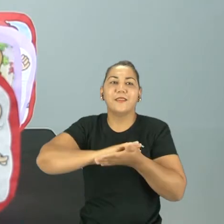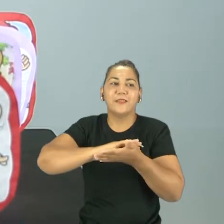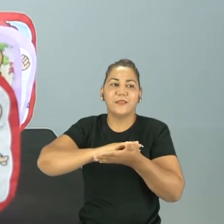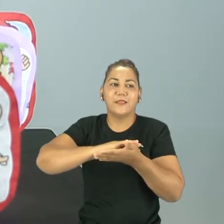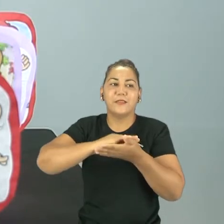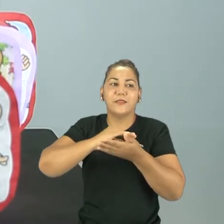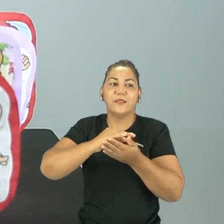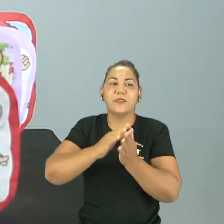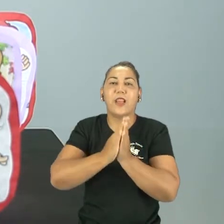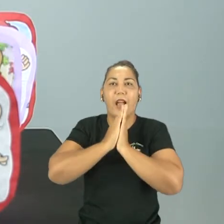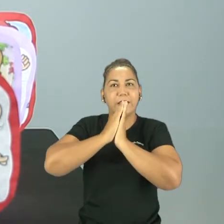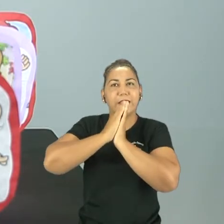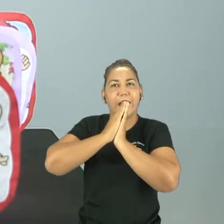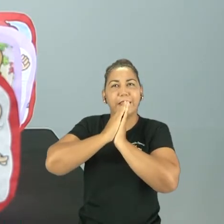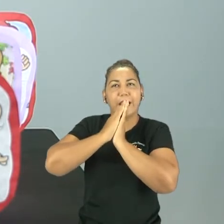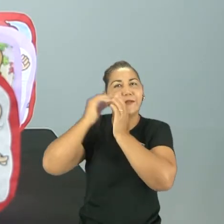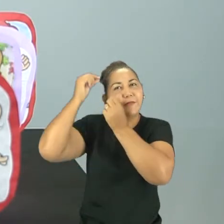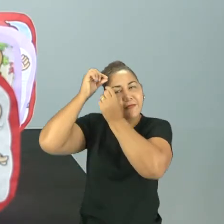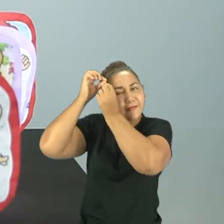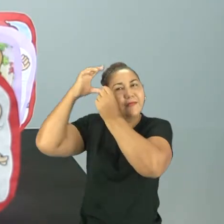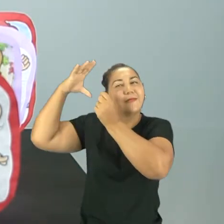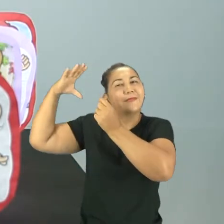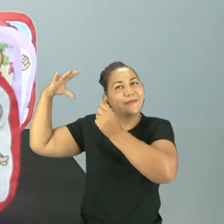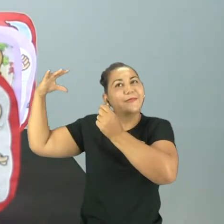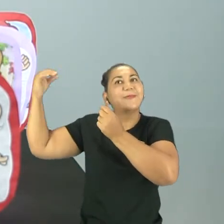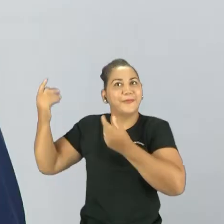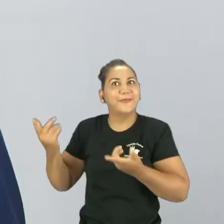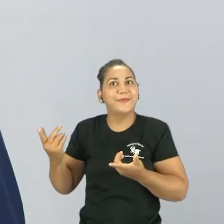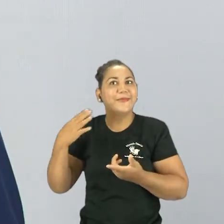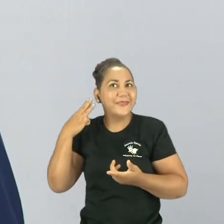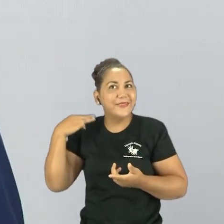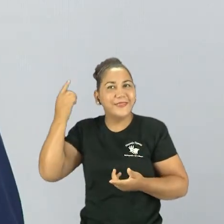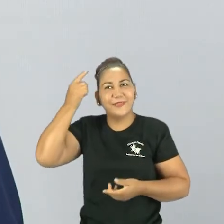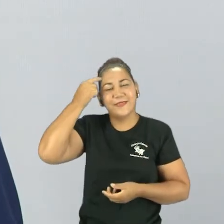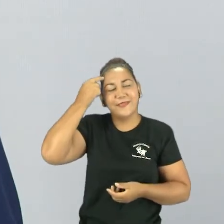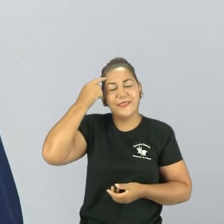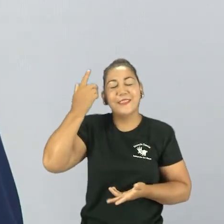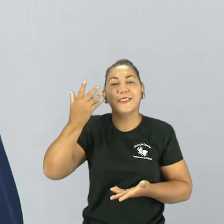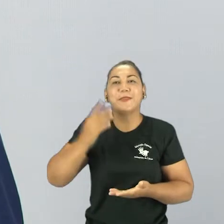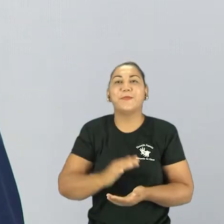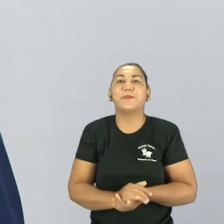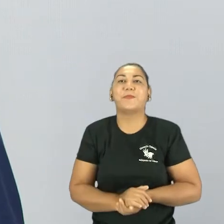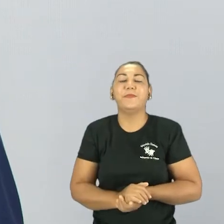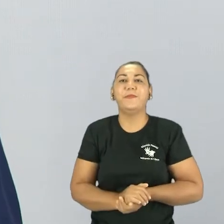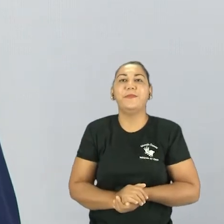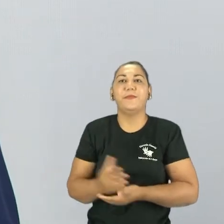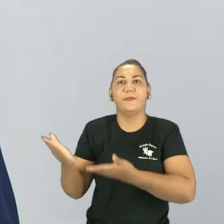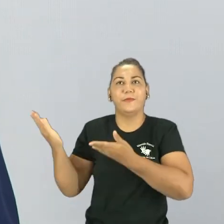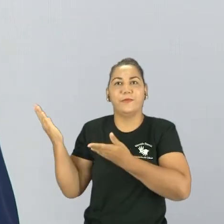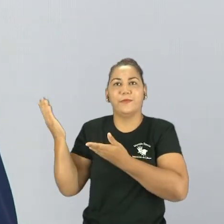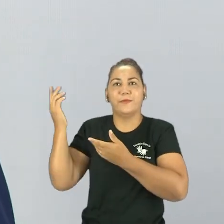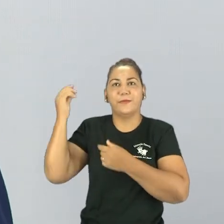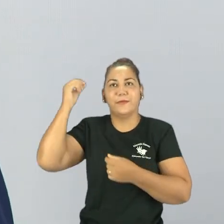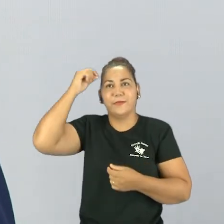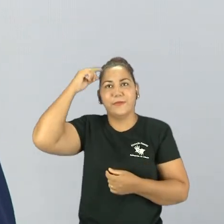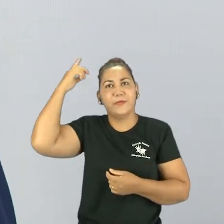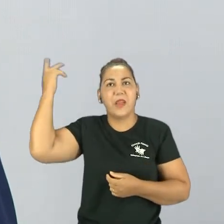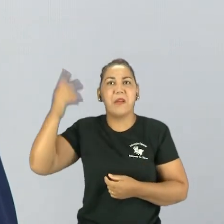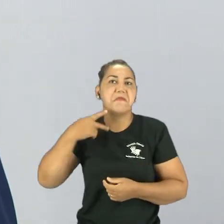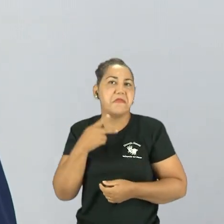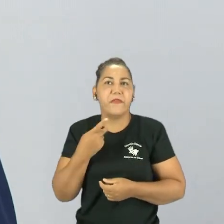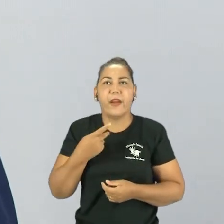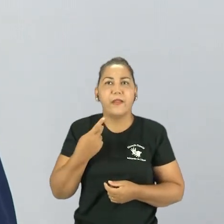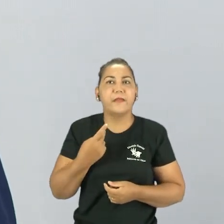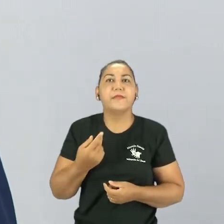E nós temos esses balões aqui, ó, que são os balões comuns, né, de fala, onde é de diálogo,